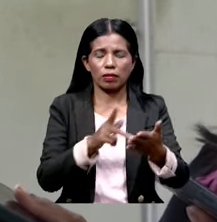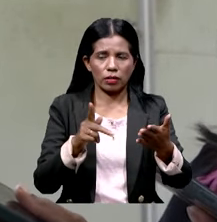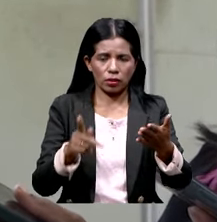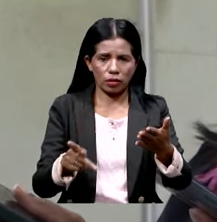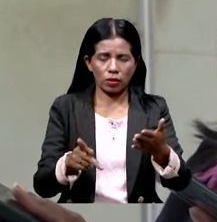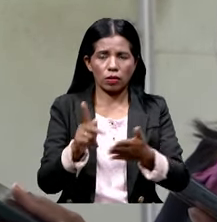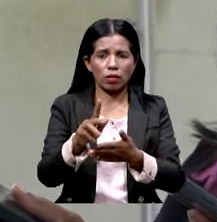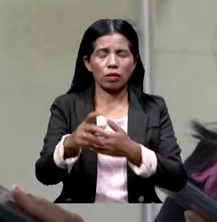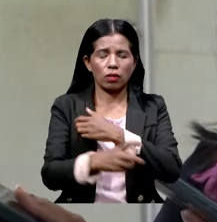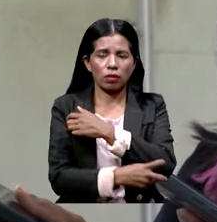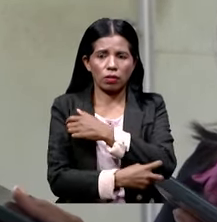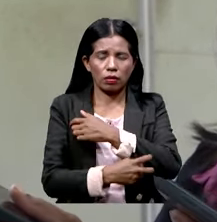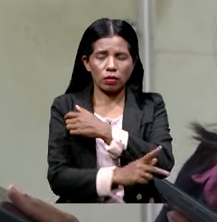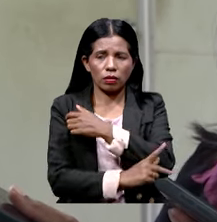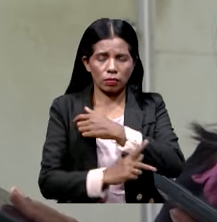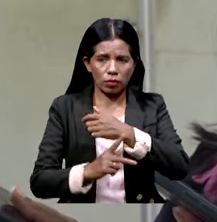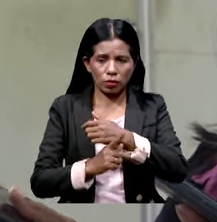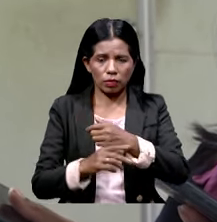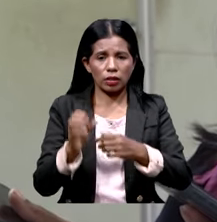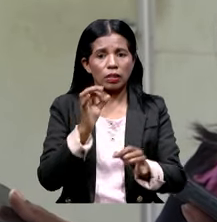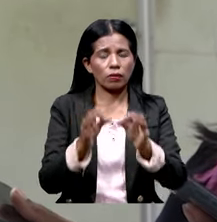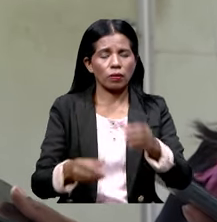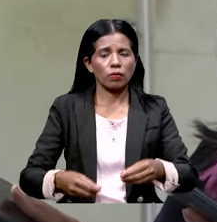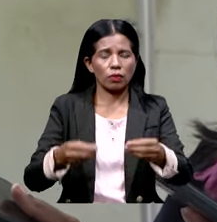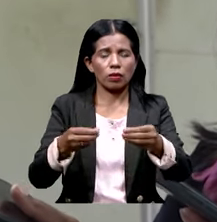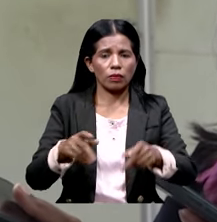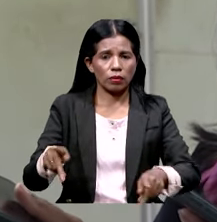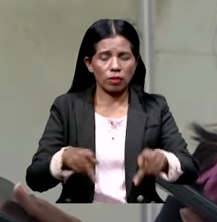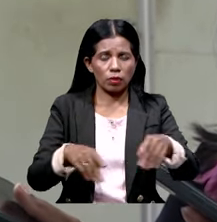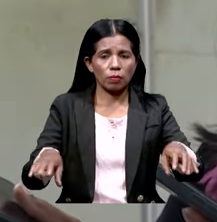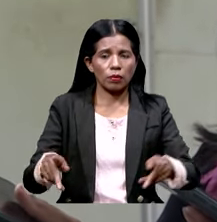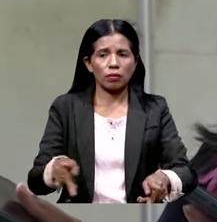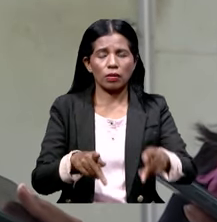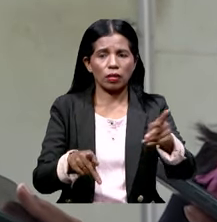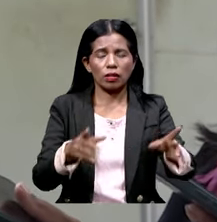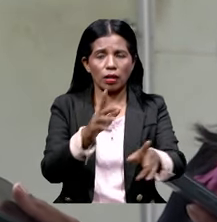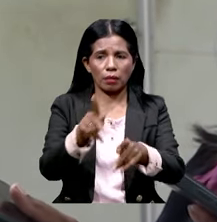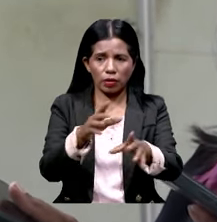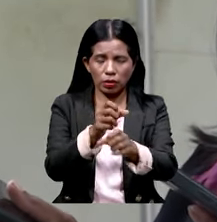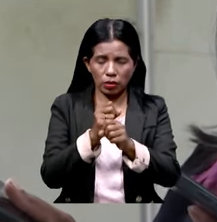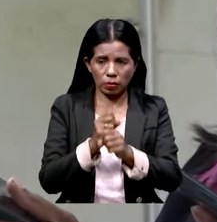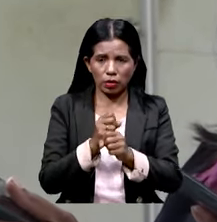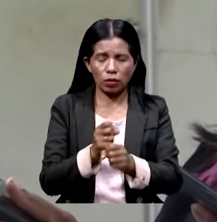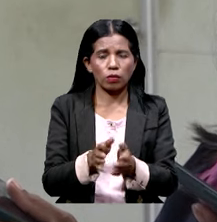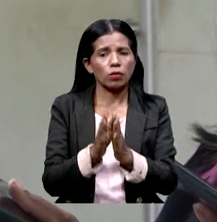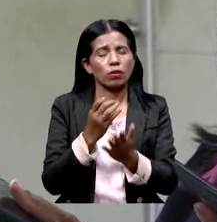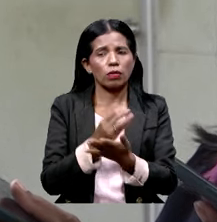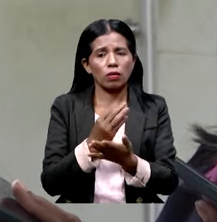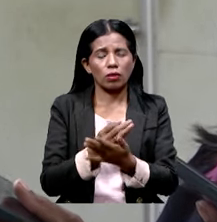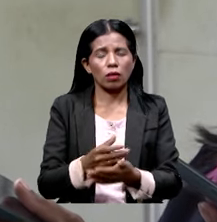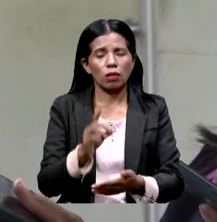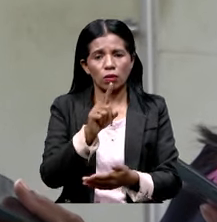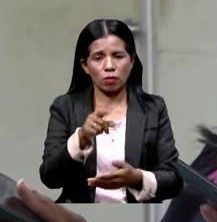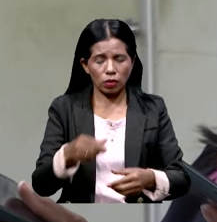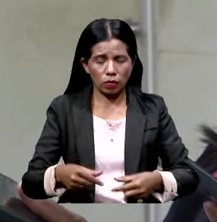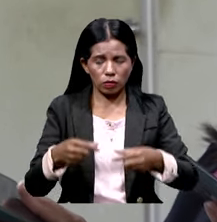tamba, se ou for ou samba funcionário público ida, funcionário ida nebe simune, ni halo corrupção ativa, ou ida entrega ou samba,